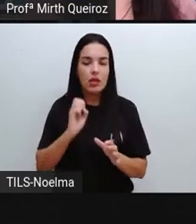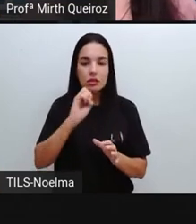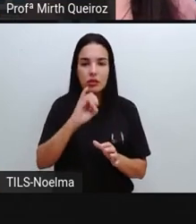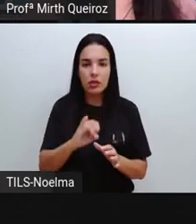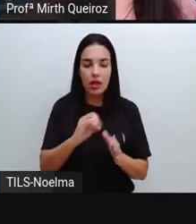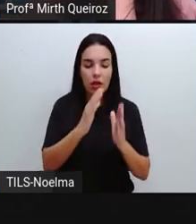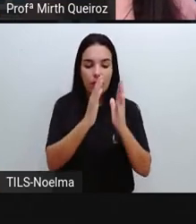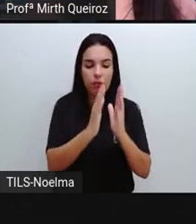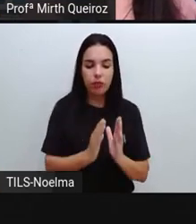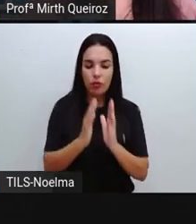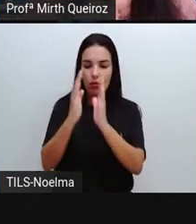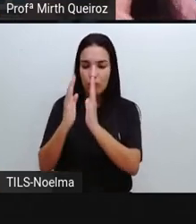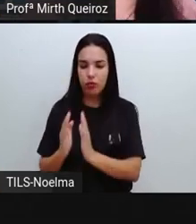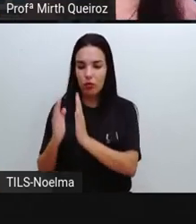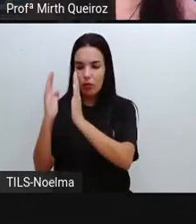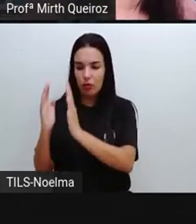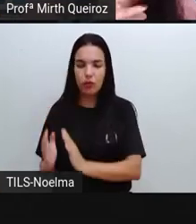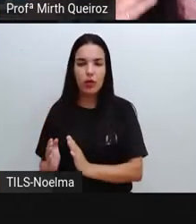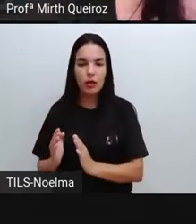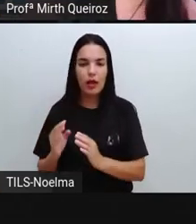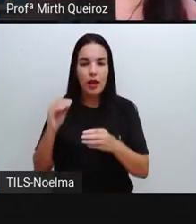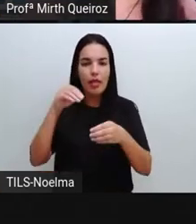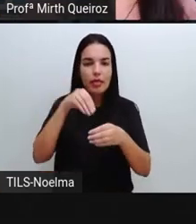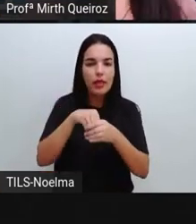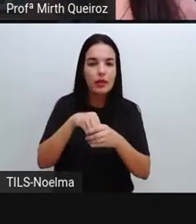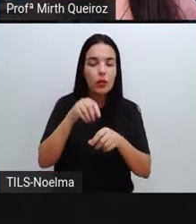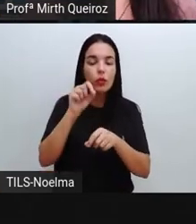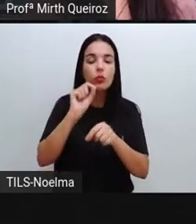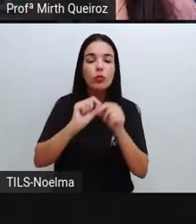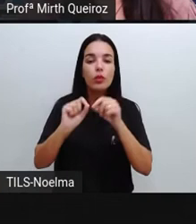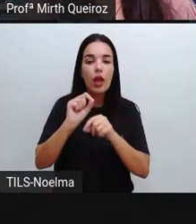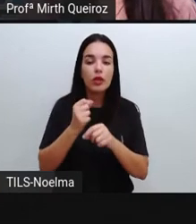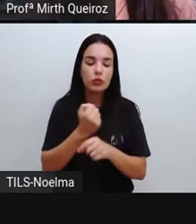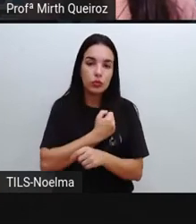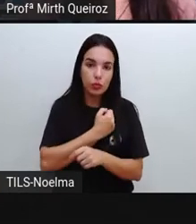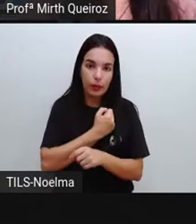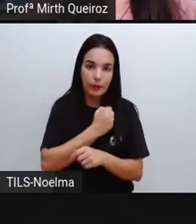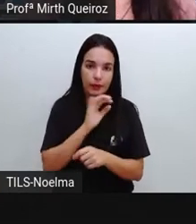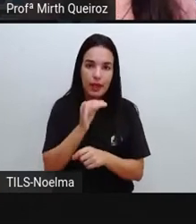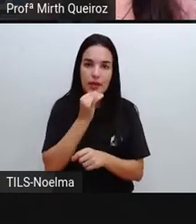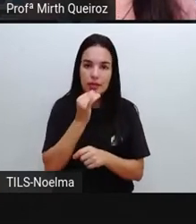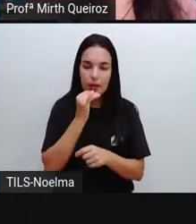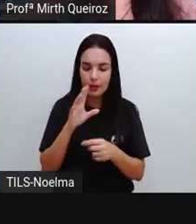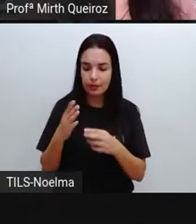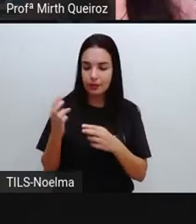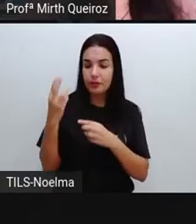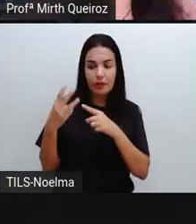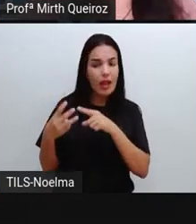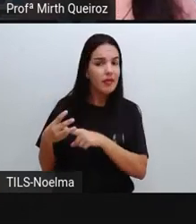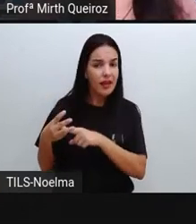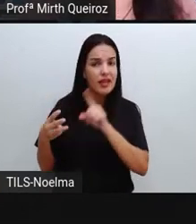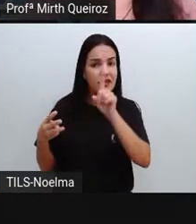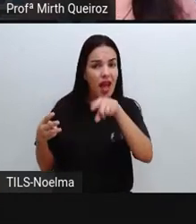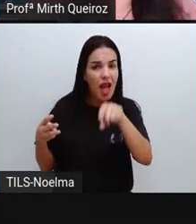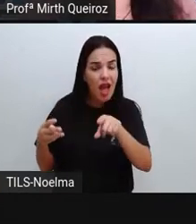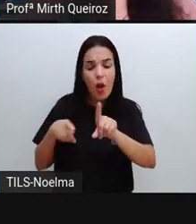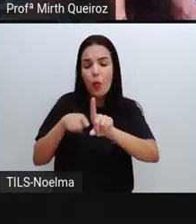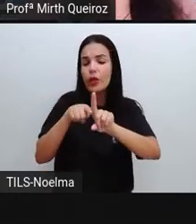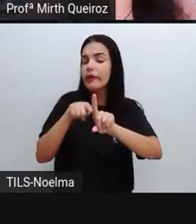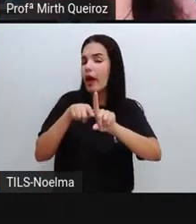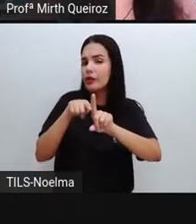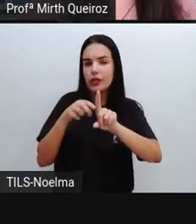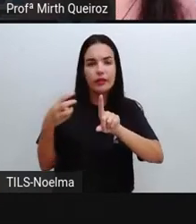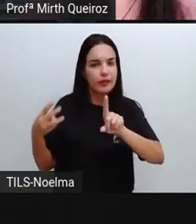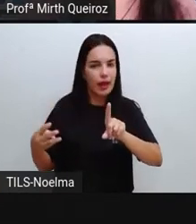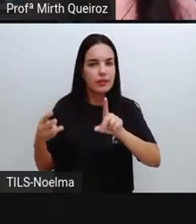de acordo com a posição que ele ocupa em um número então Ó o três é está aqui na casa